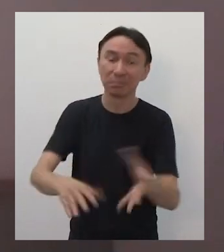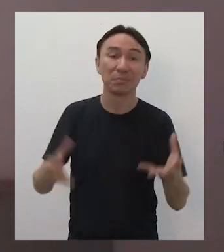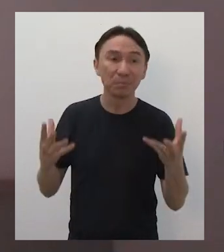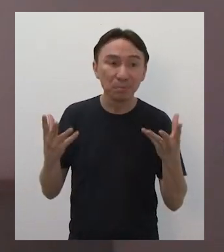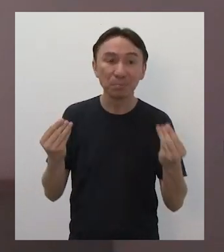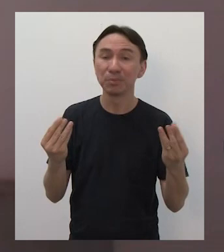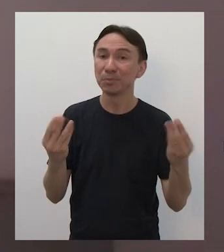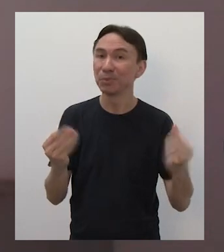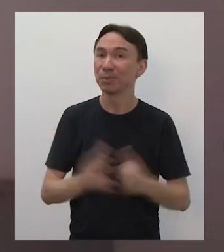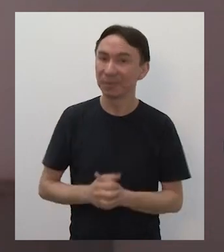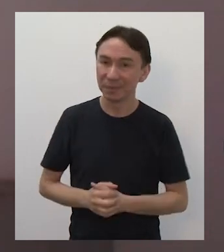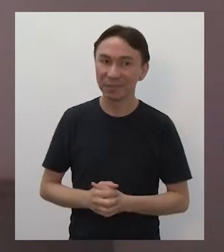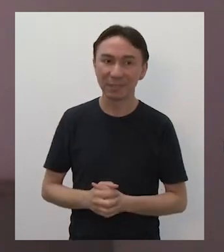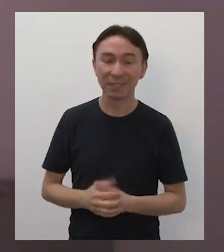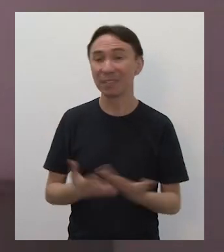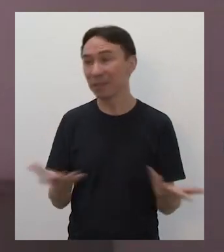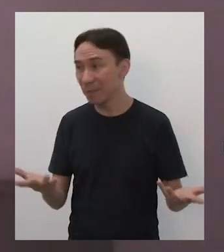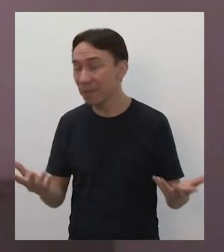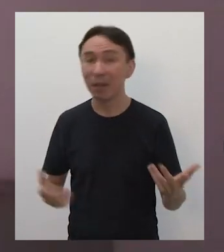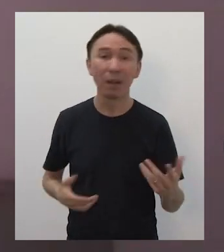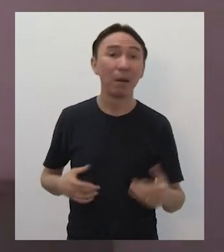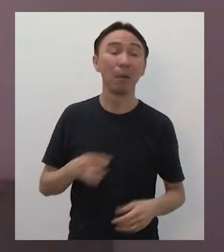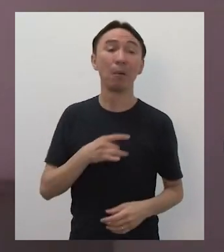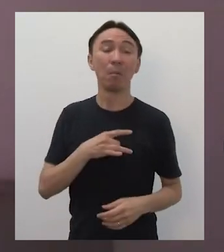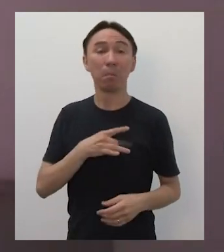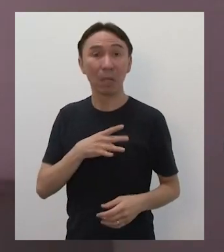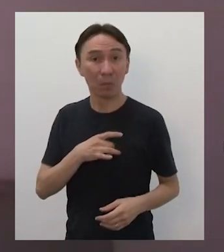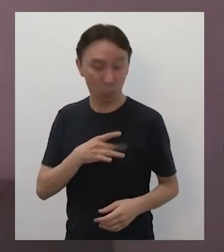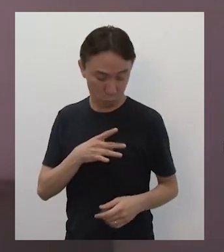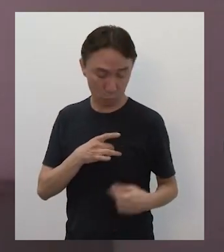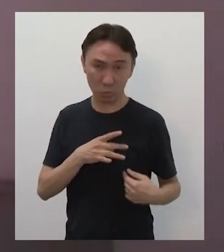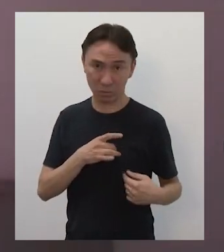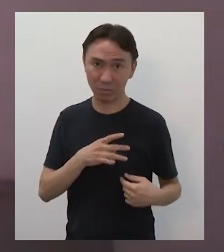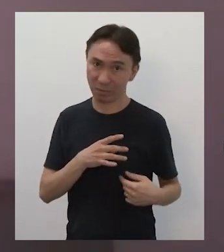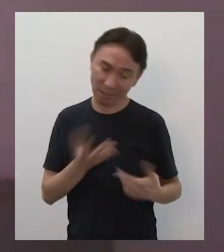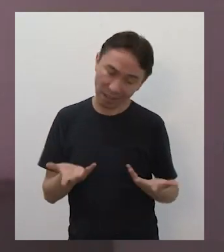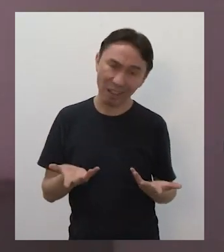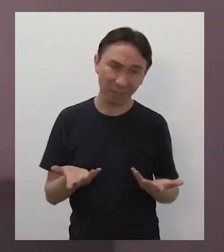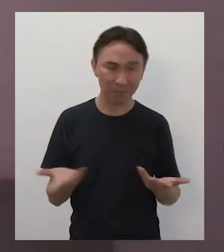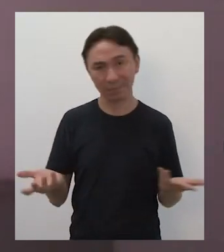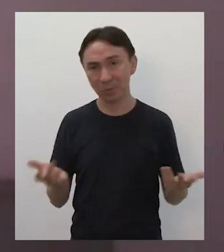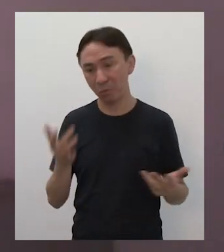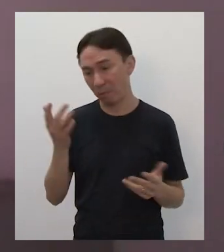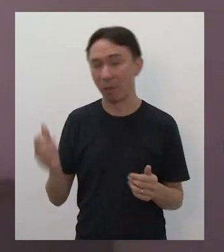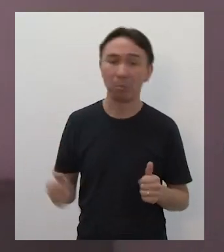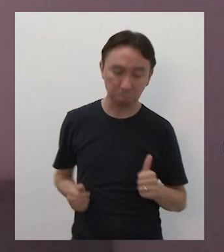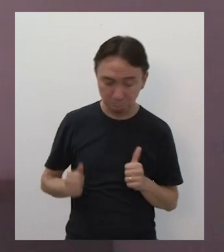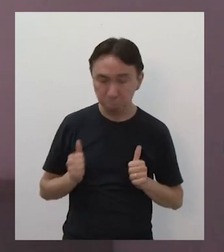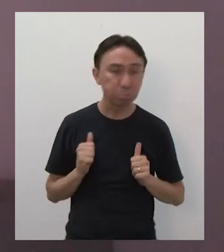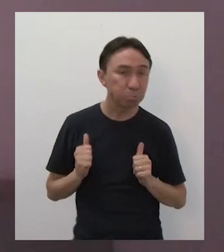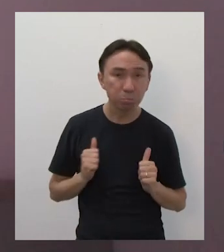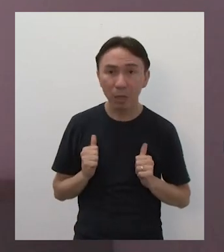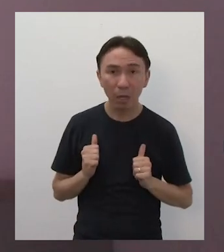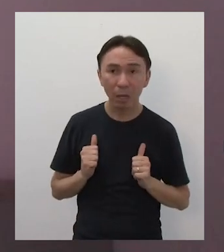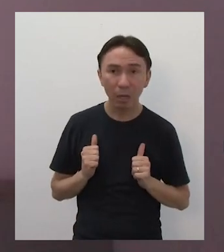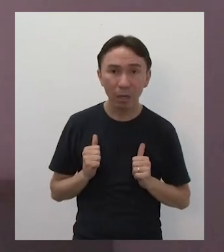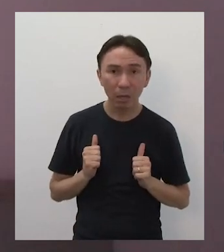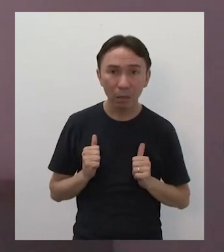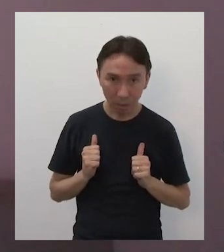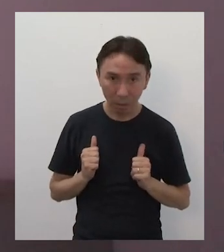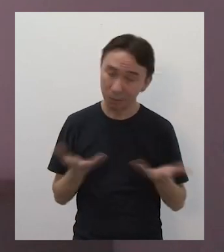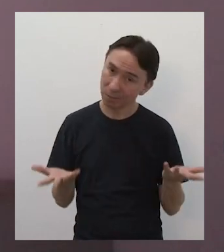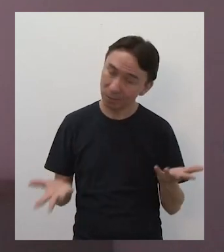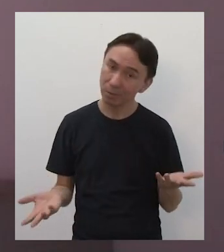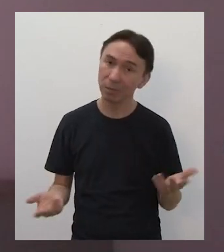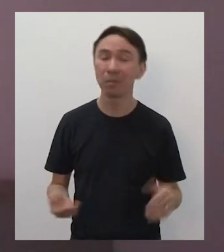E, bom, o medo, realmente, ele gera o comodismo. E aí, como eu falei, a gente tem que fazer um exercício aí